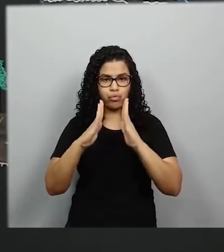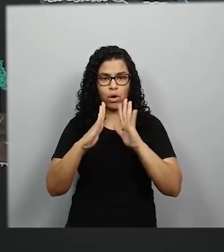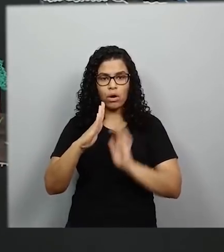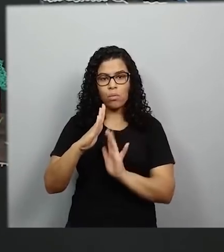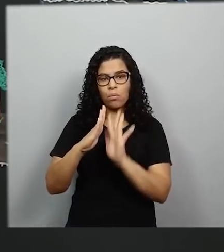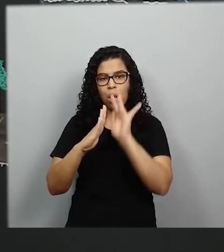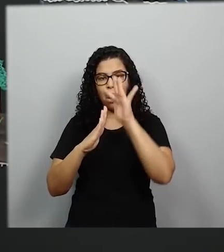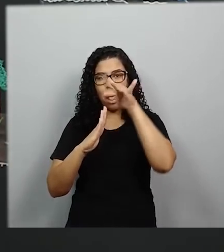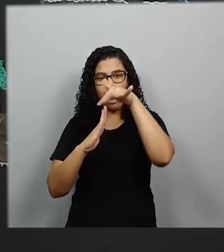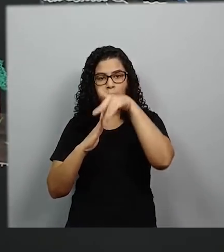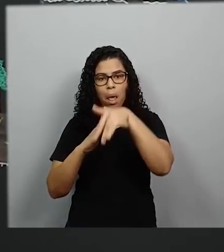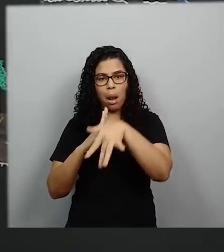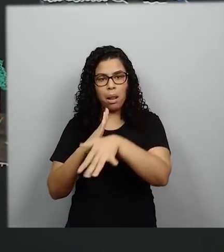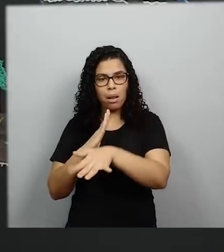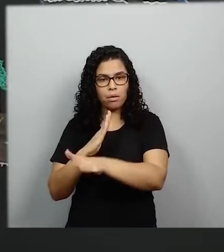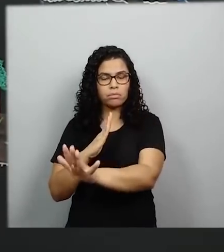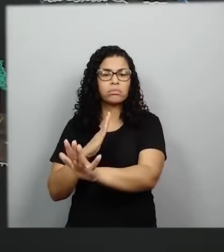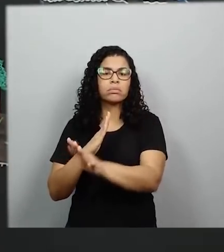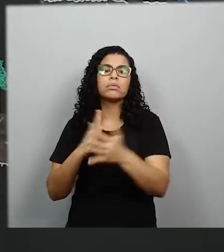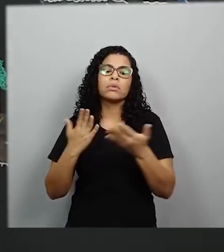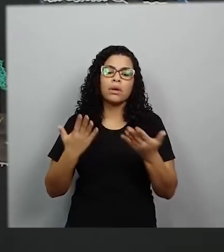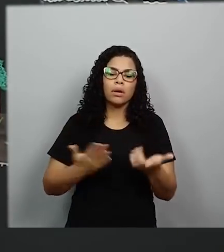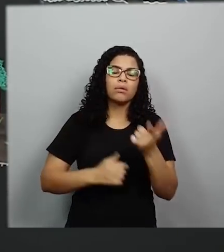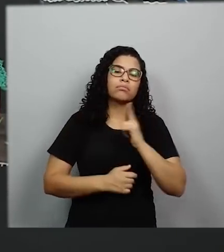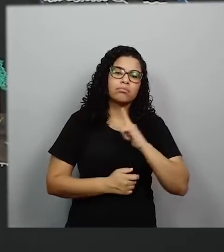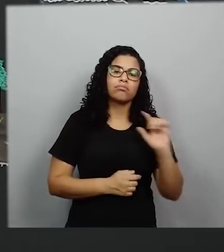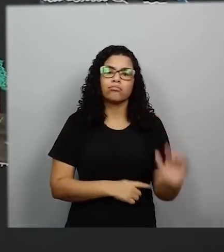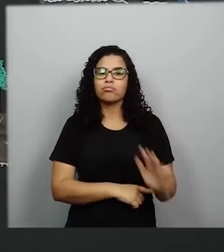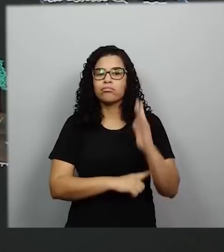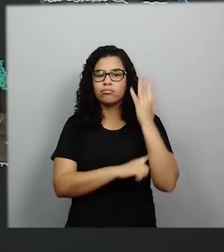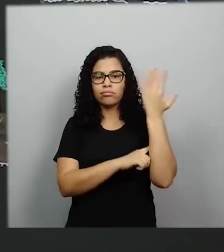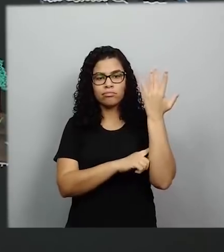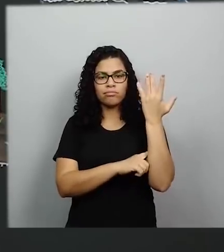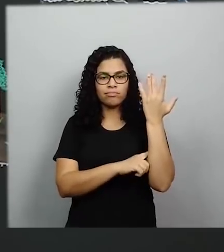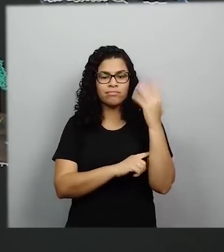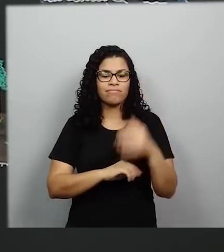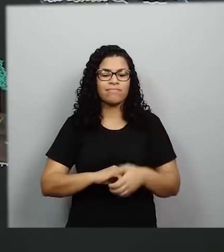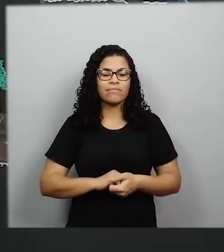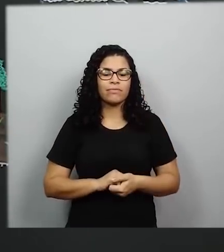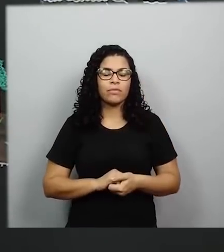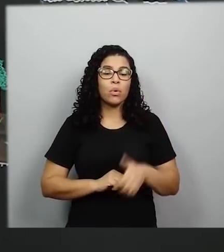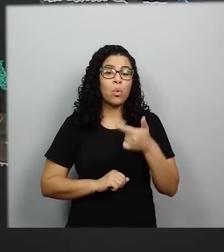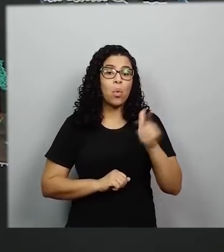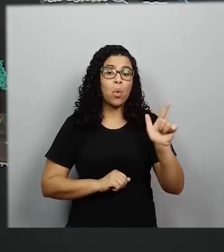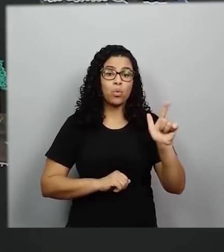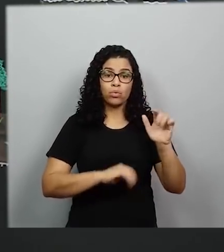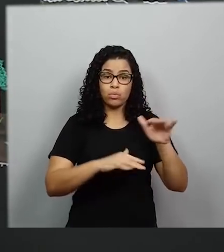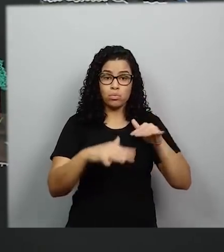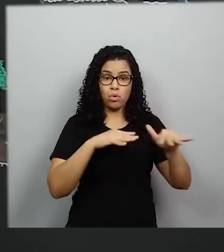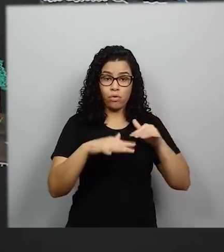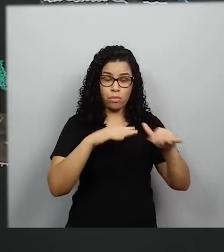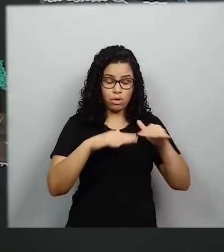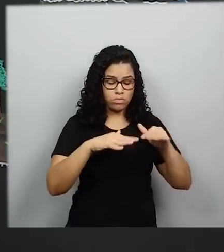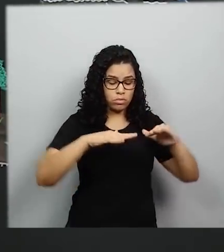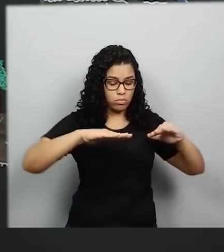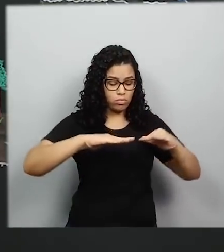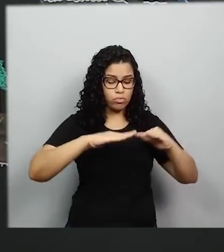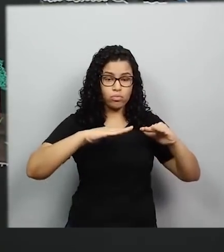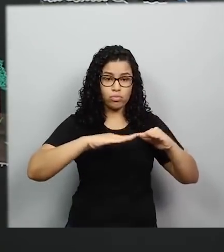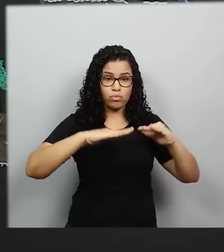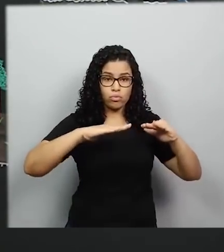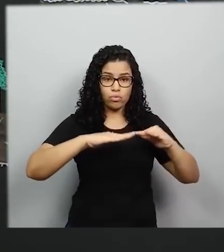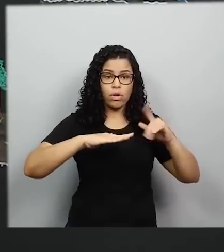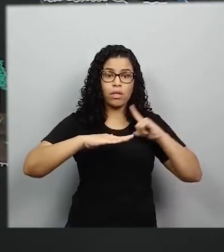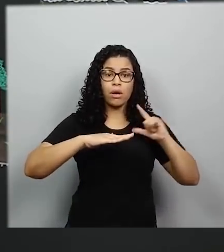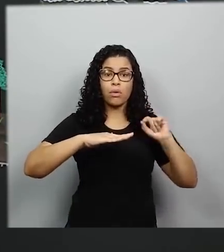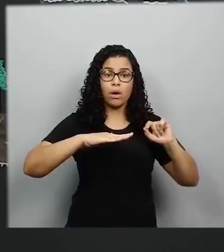do magma, eu tenho então a expulsão desse magma, no caso dos vulcões. Em outros, os movimentos das placas tectônicas,